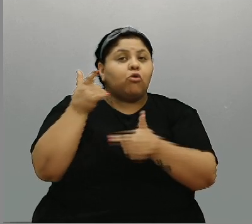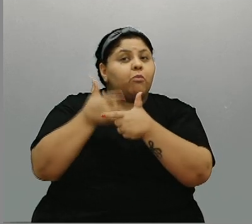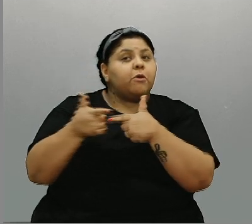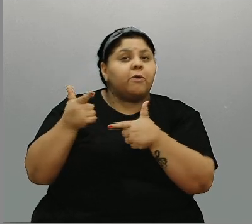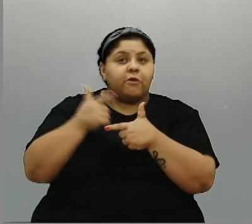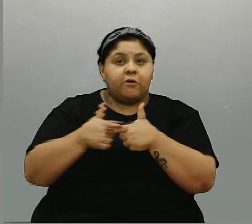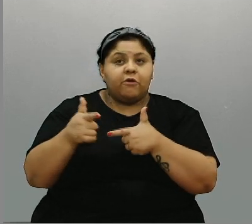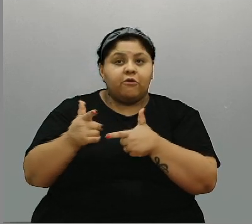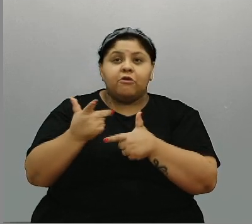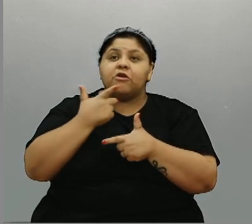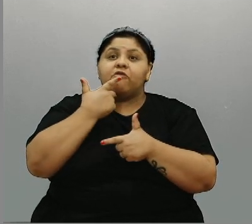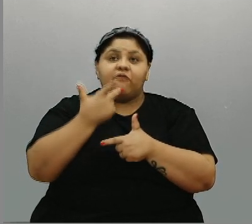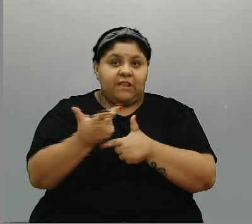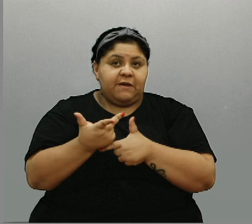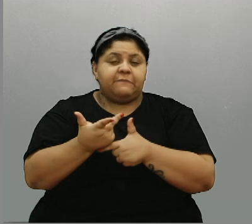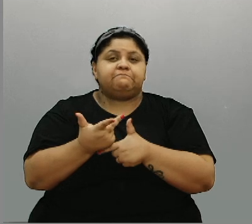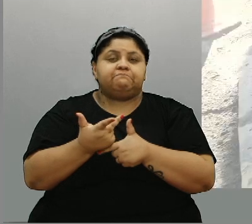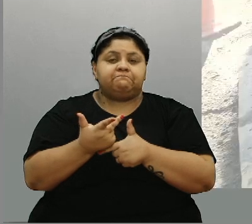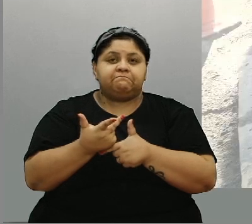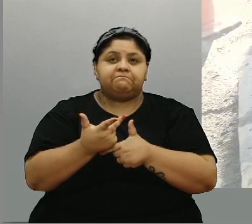que eu trago para todos